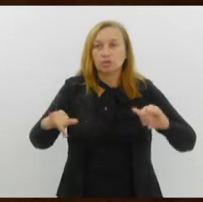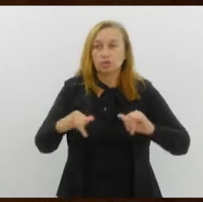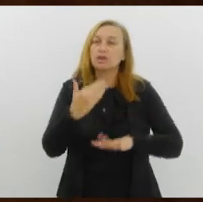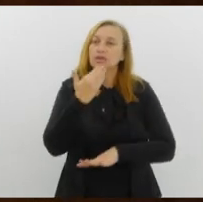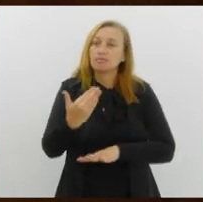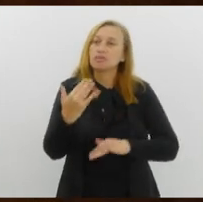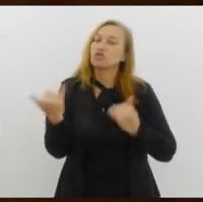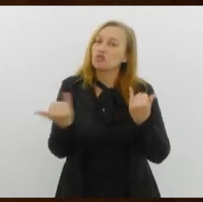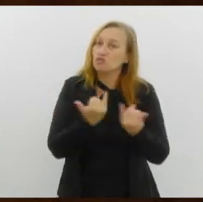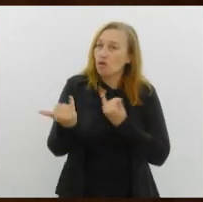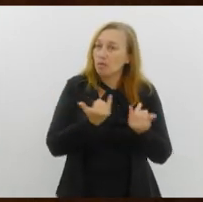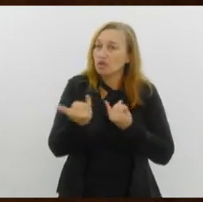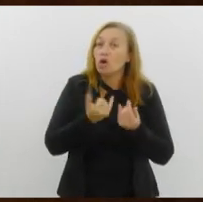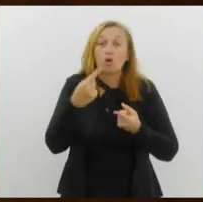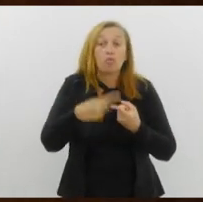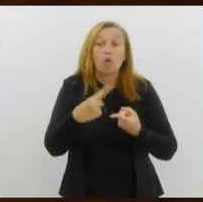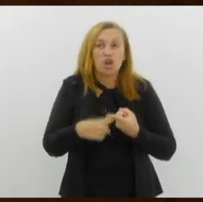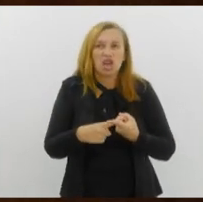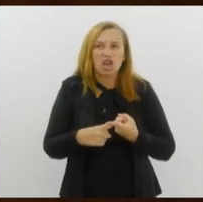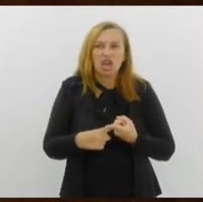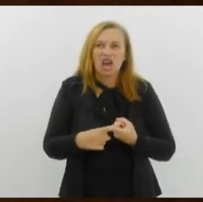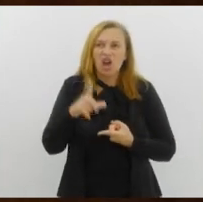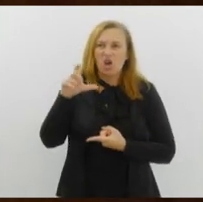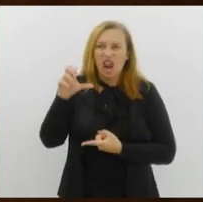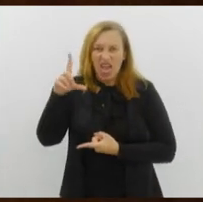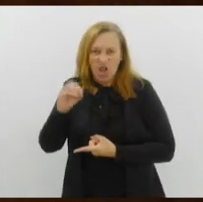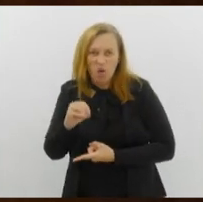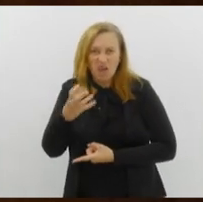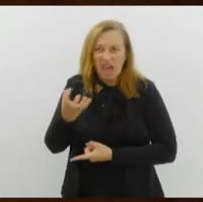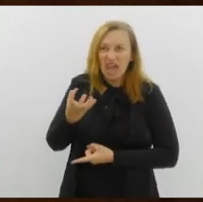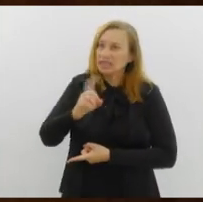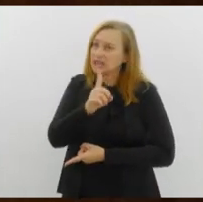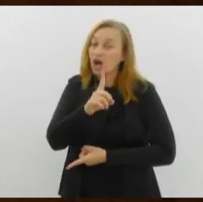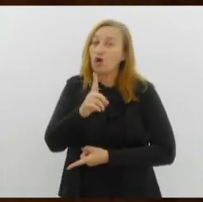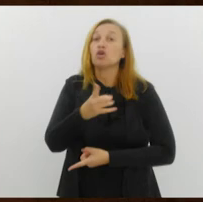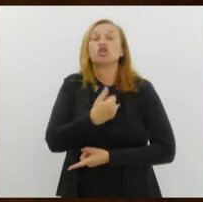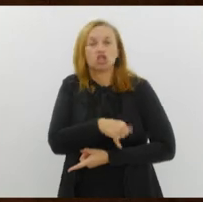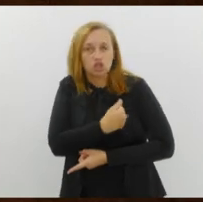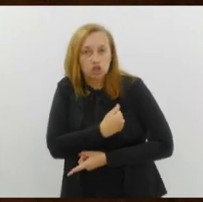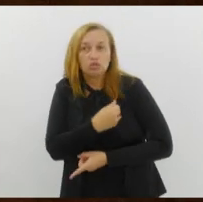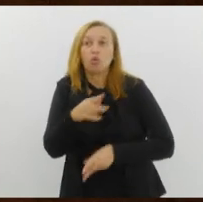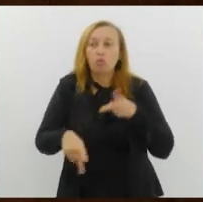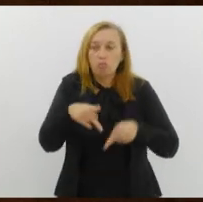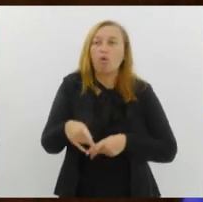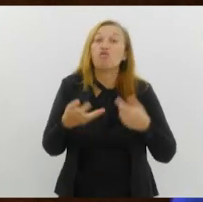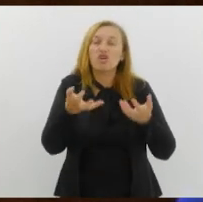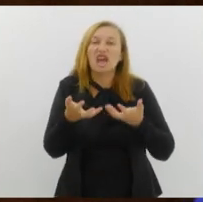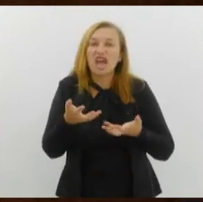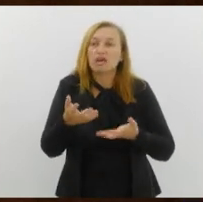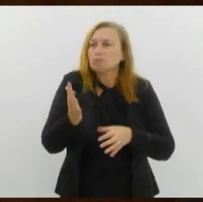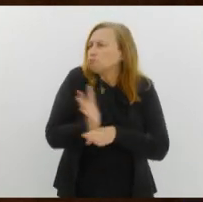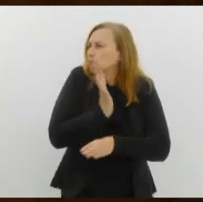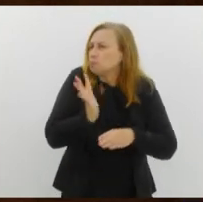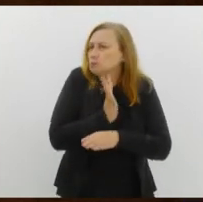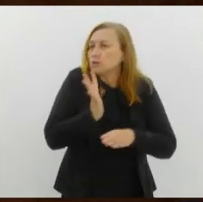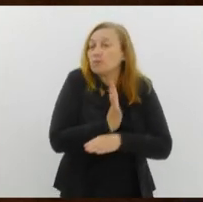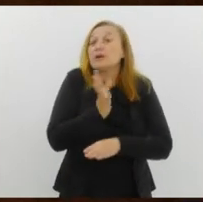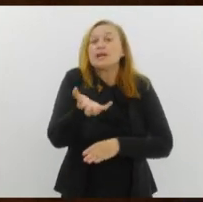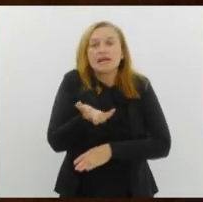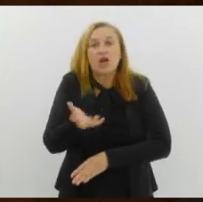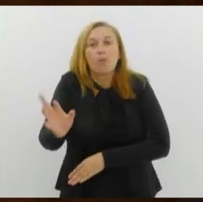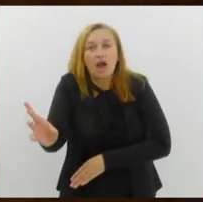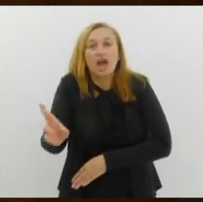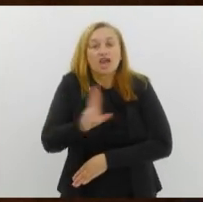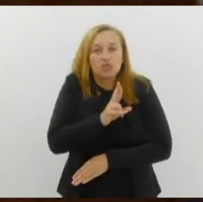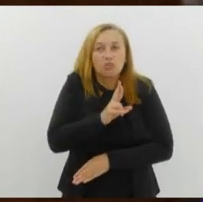de informação, porque não é porque o Léo Vieira quer, o povo de São João de Meriti, que não aguenta mais e quer uma